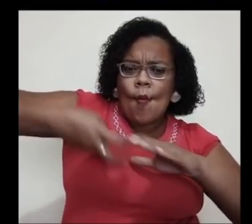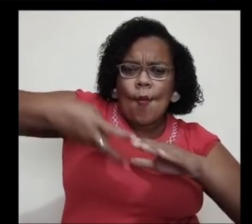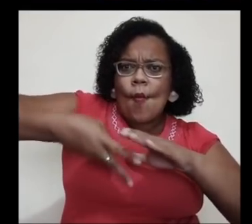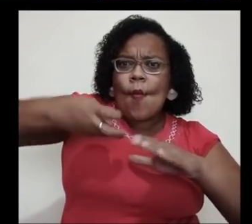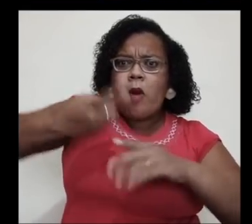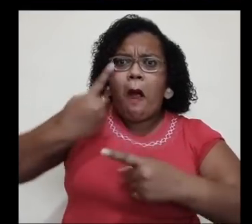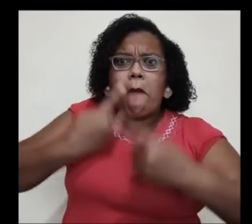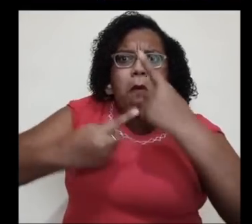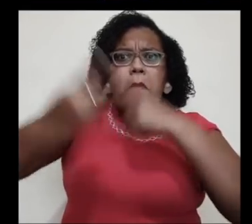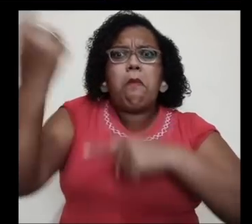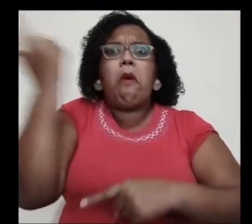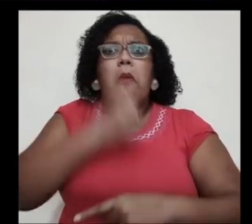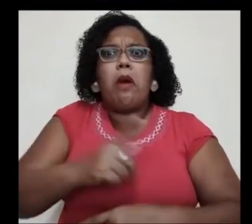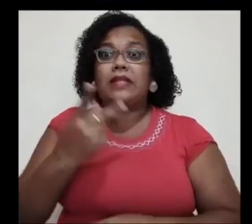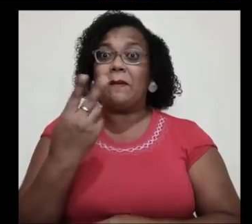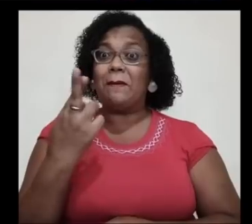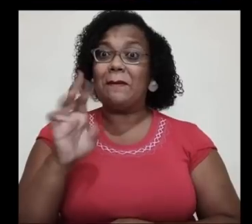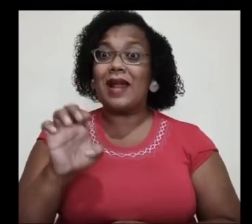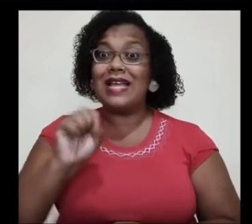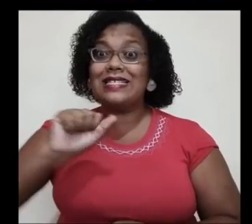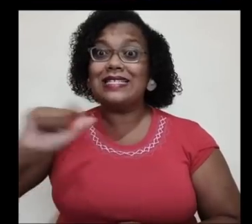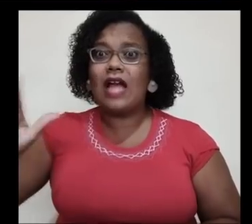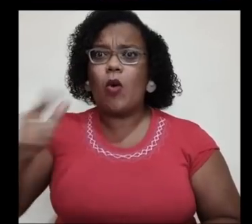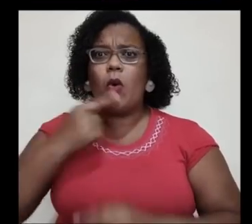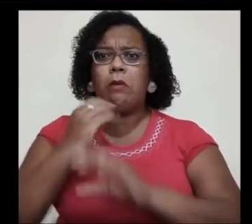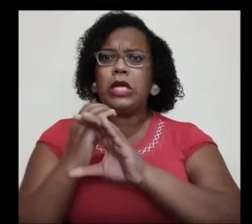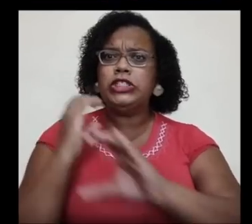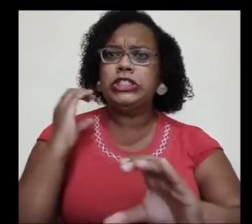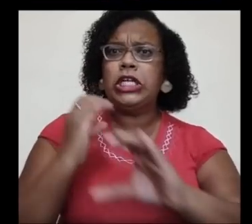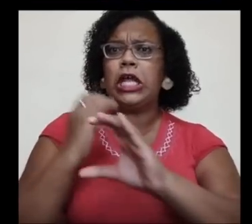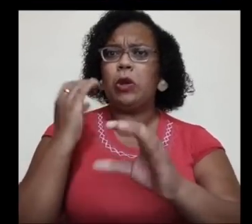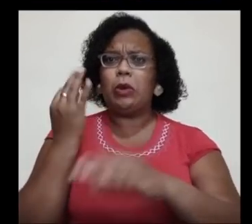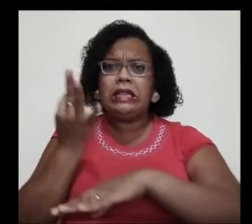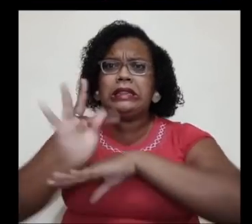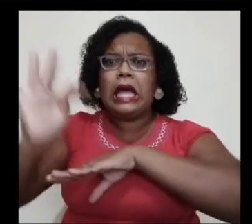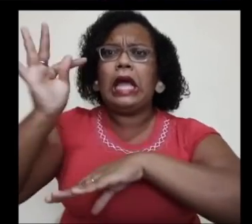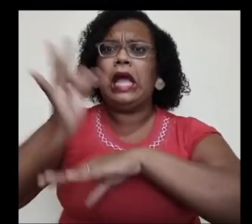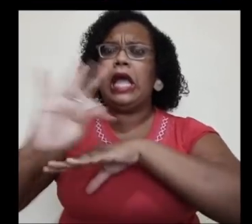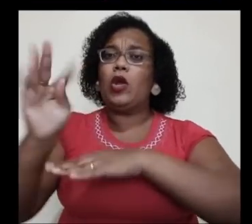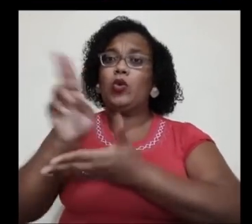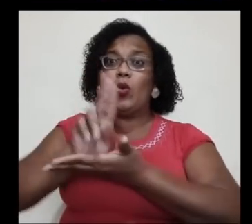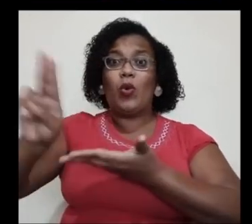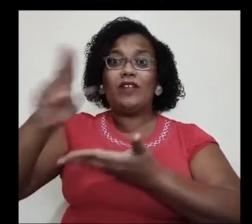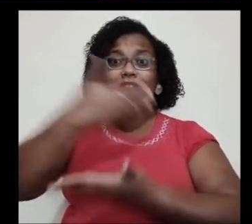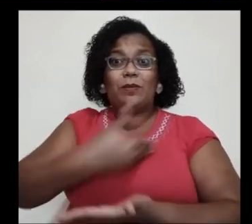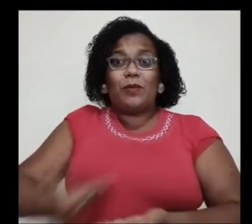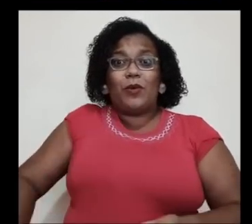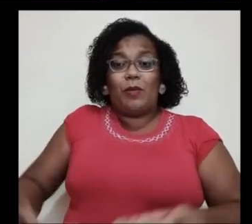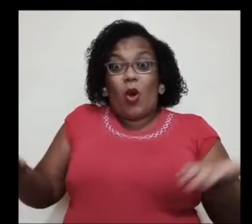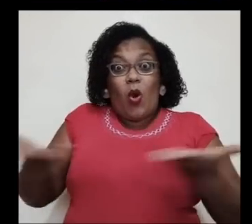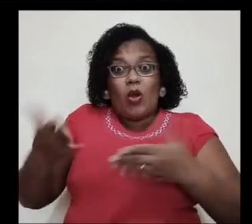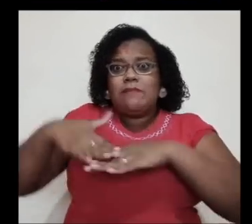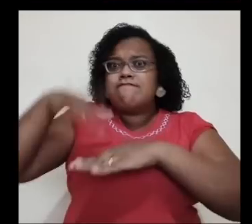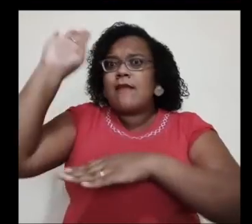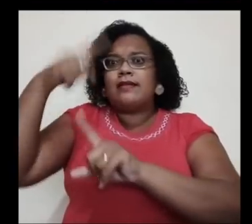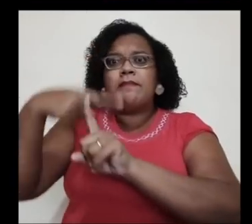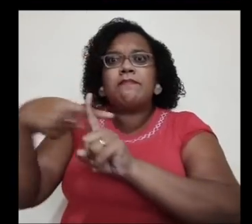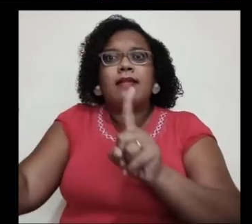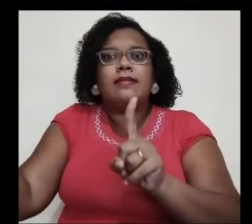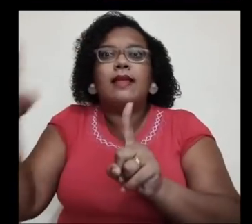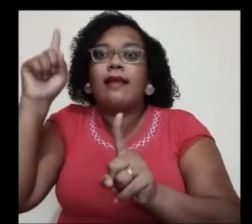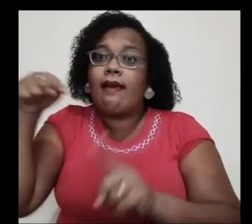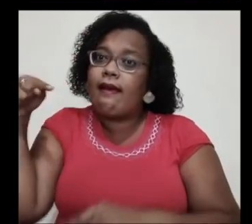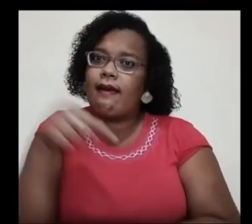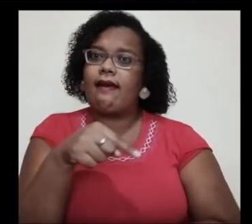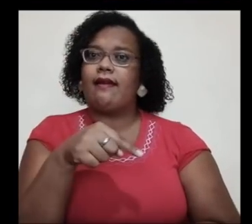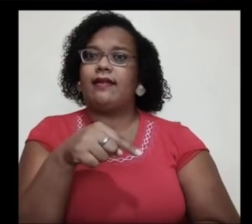públicas, e hoje mais da metade da produção do petróleo brasileiro vem daí. Isso significa que é uma repercussão muito importante, muito